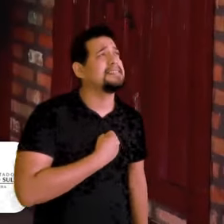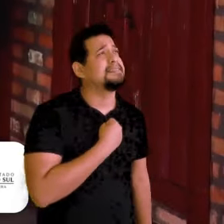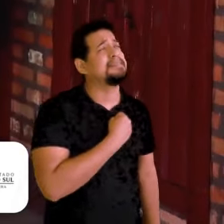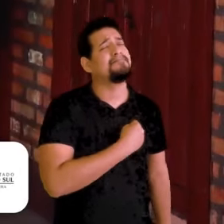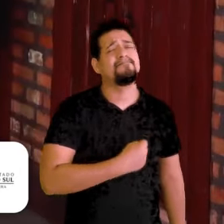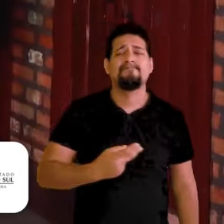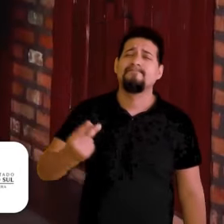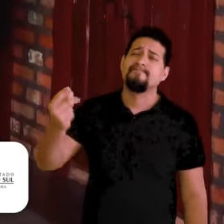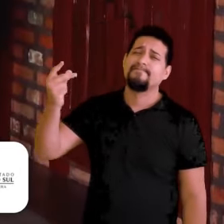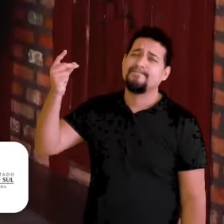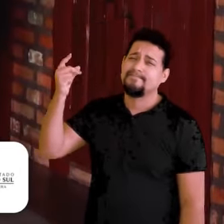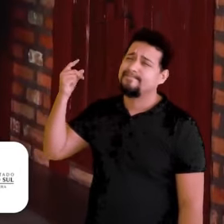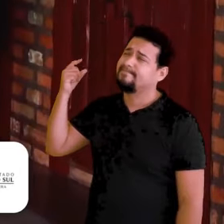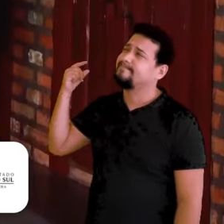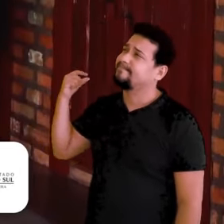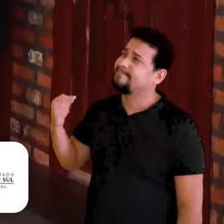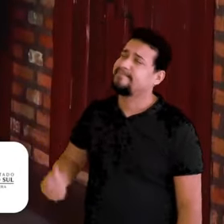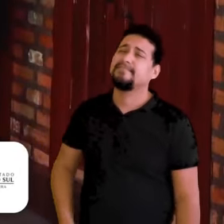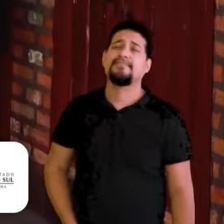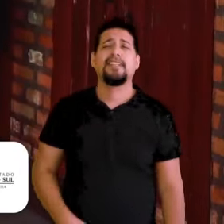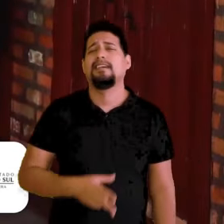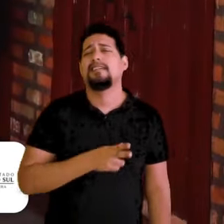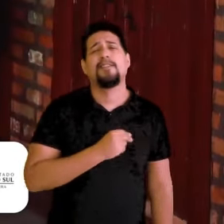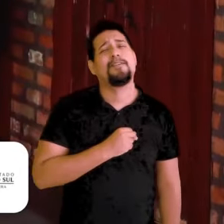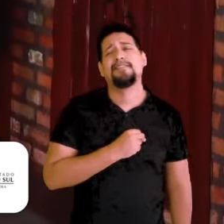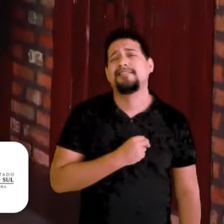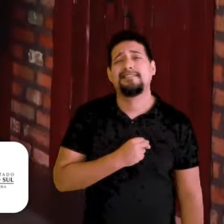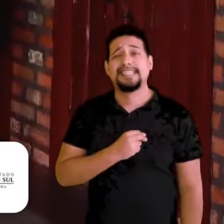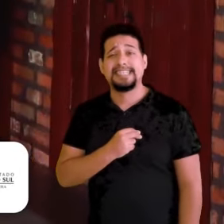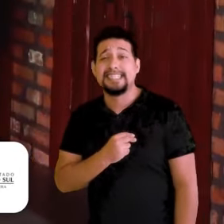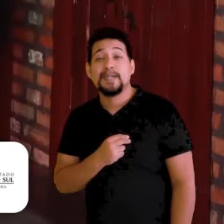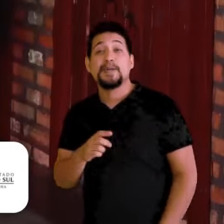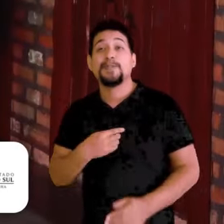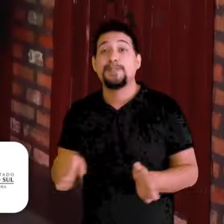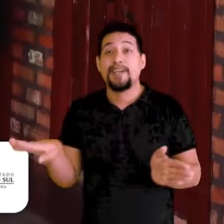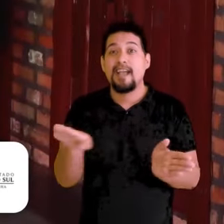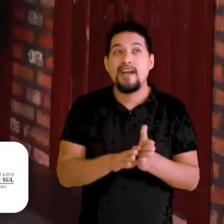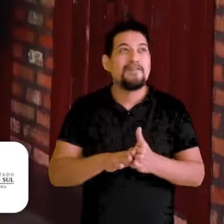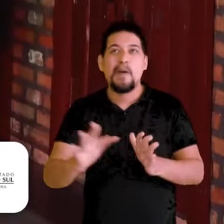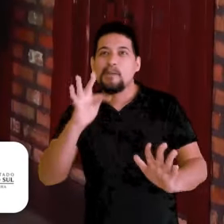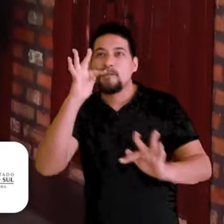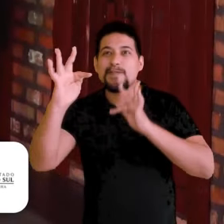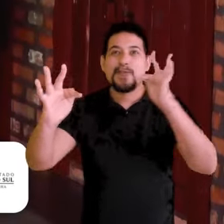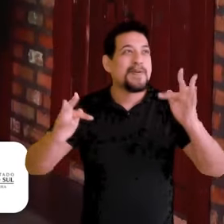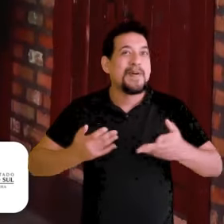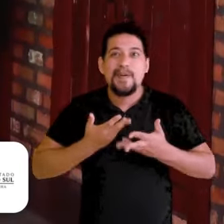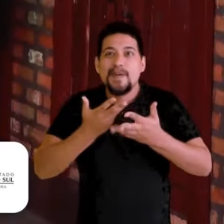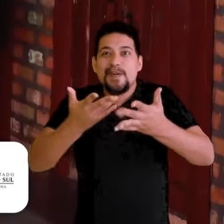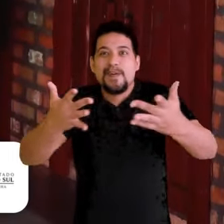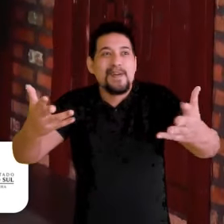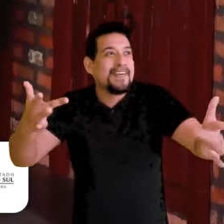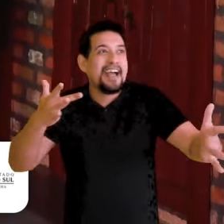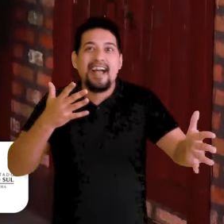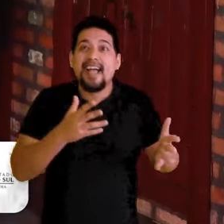meu coração. E quando chegava a primavera, eu ia